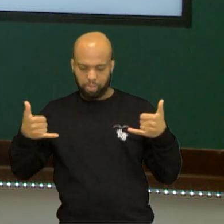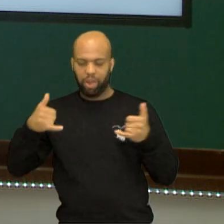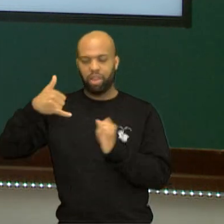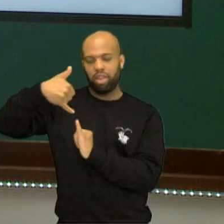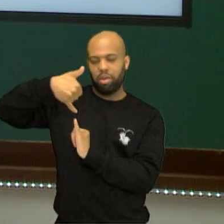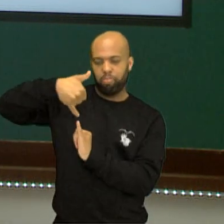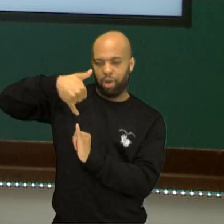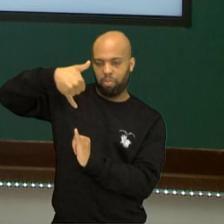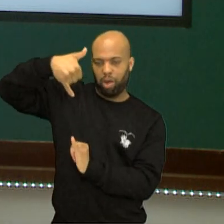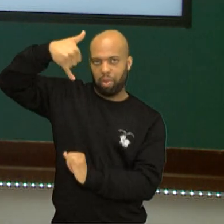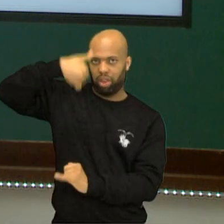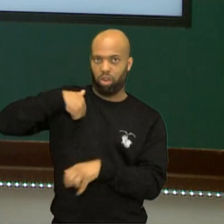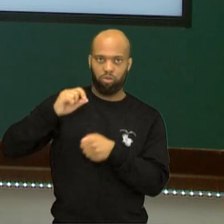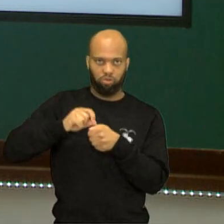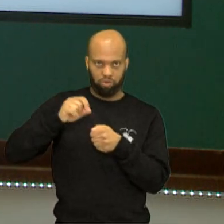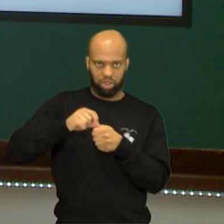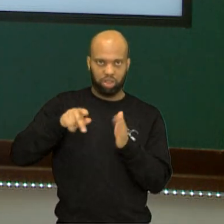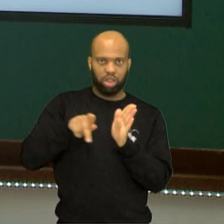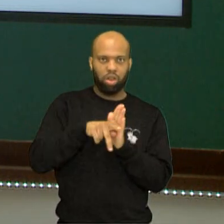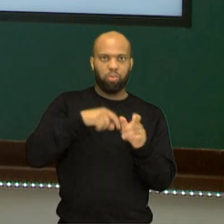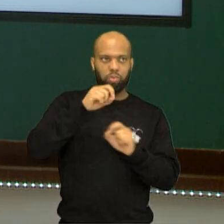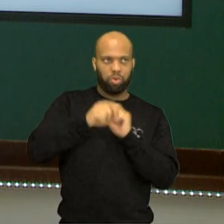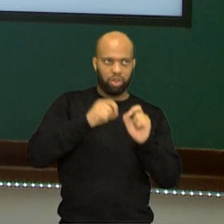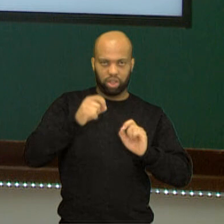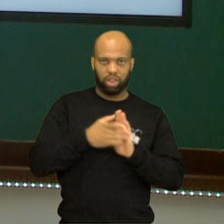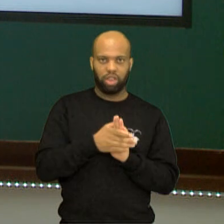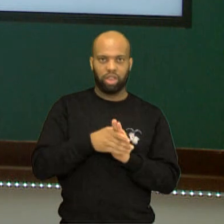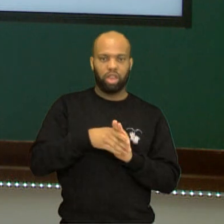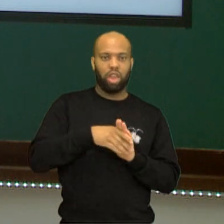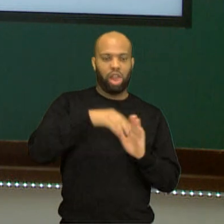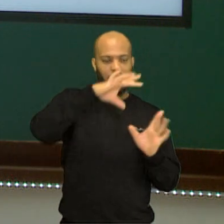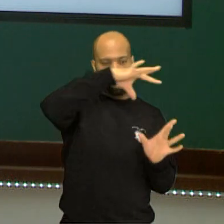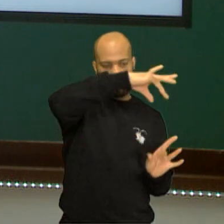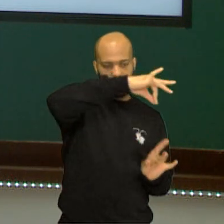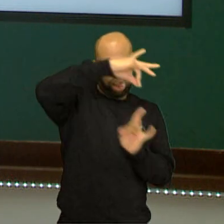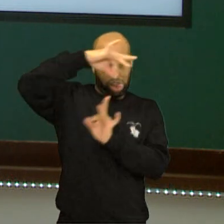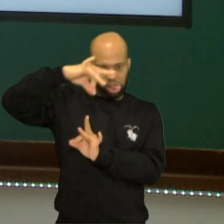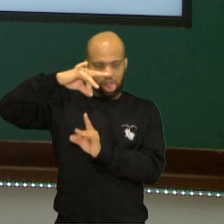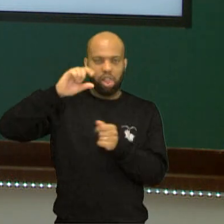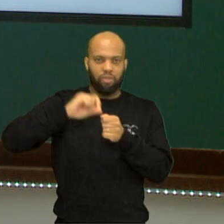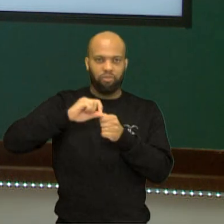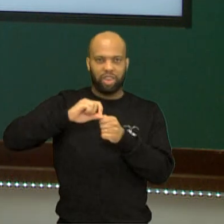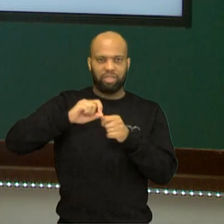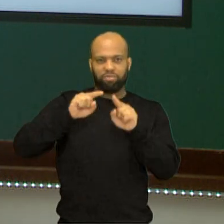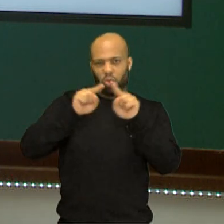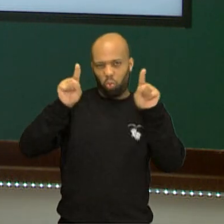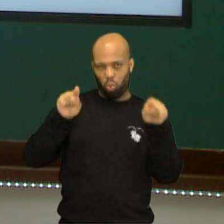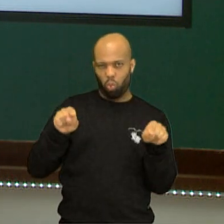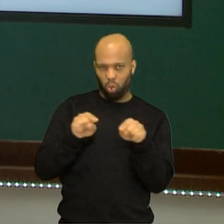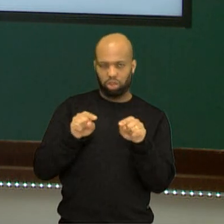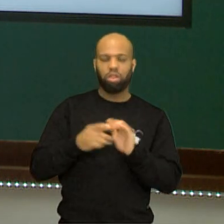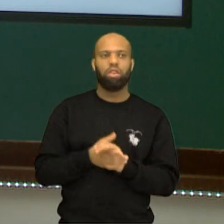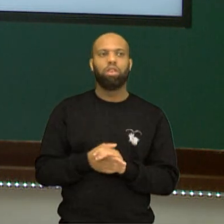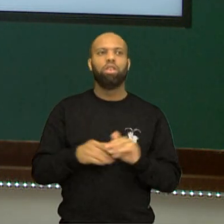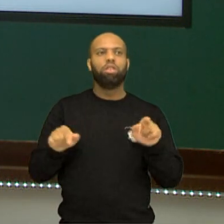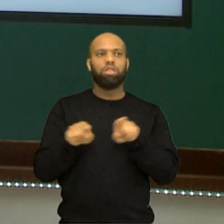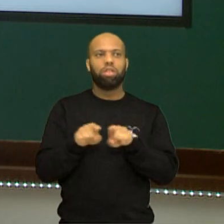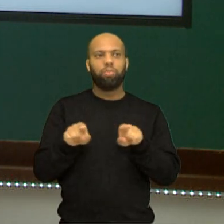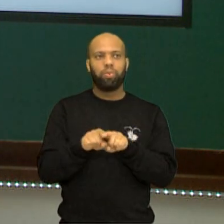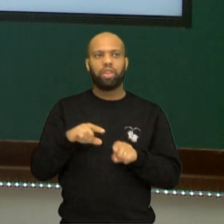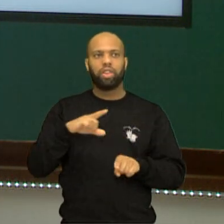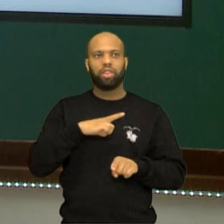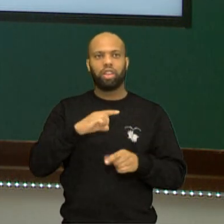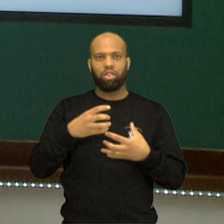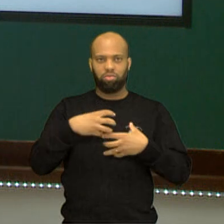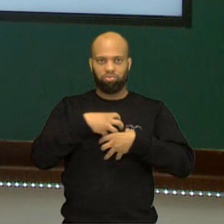ao vetor 80 km por hora. E vou fechar o paralelogramo, que nesse caso vai dar uma espécie de um quadrado, um retângulo assim. E a diagonal desse cara